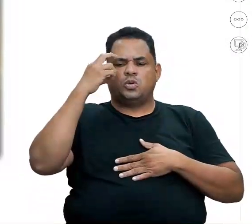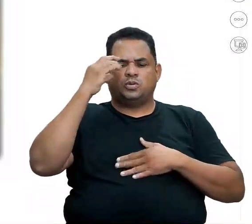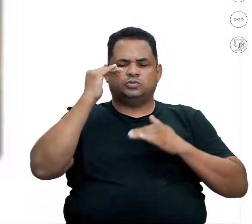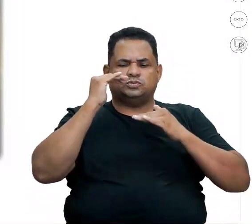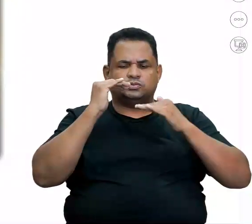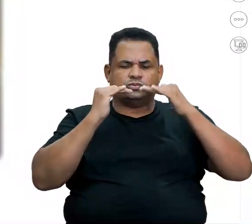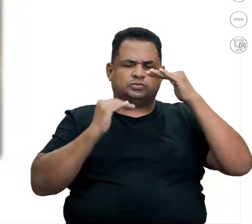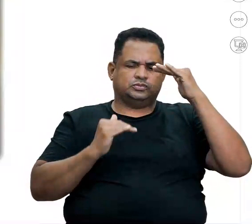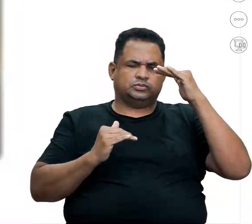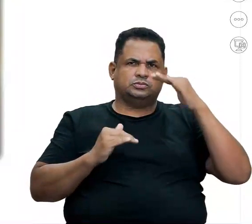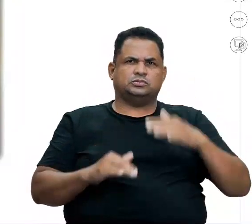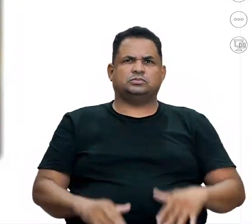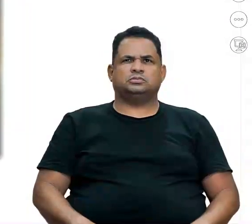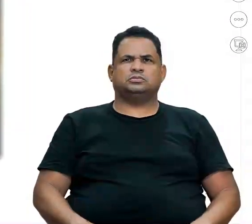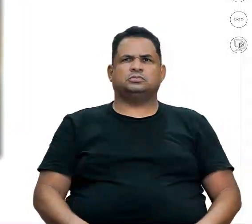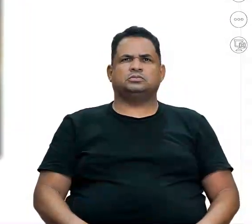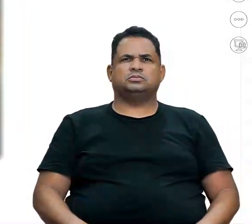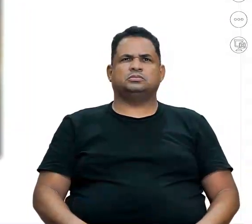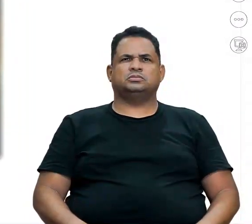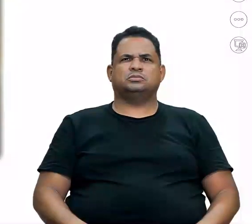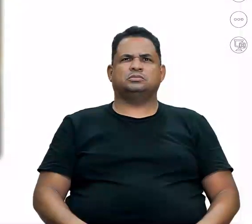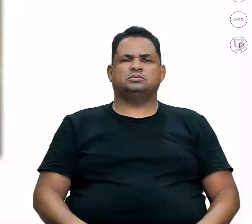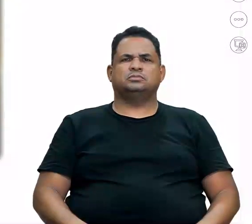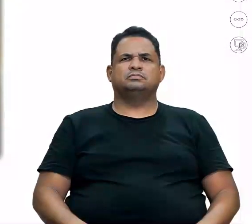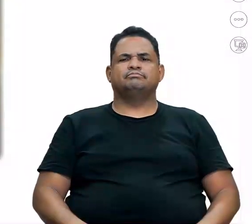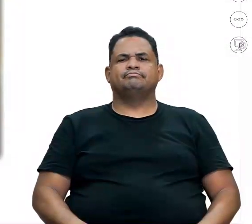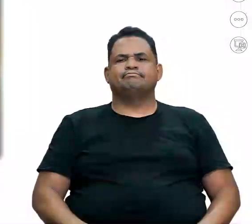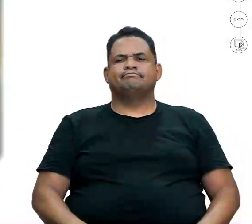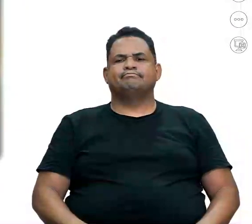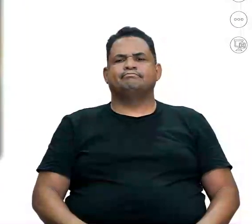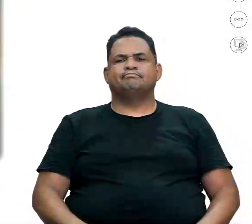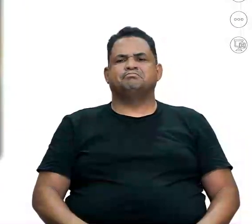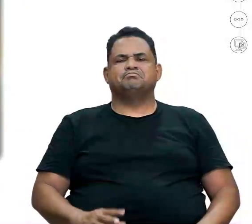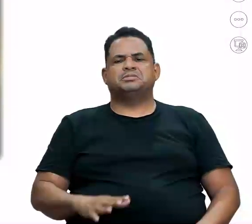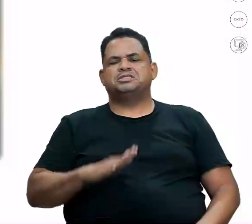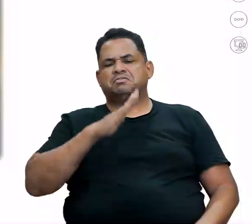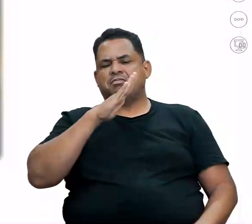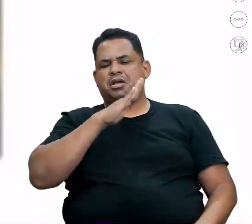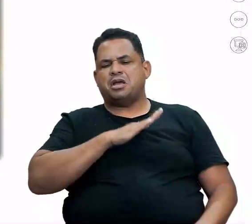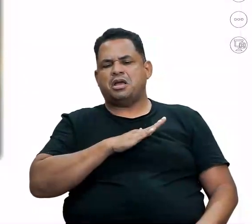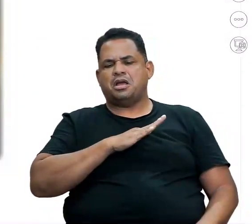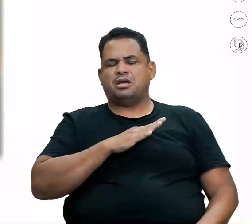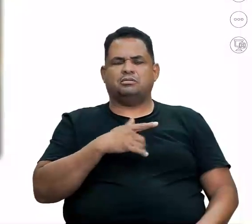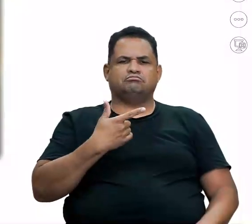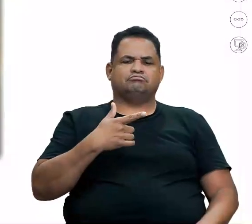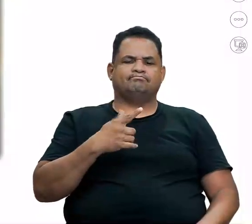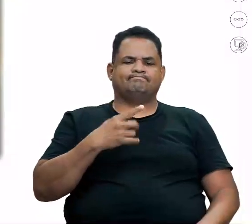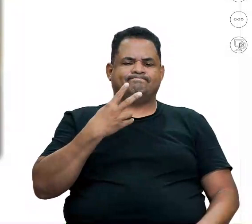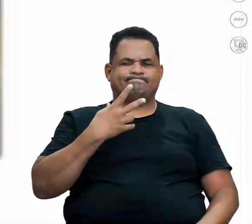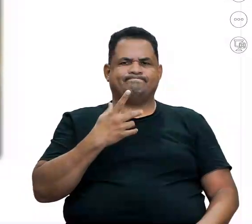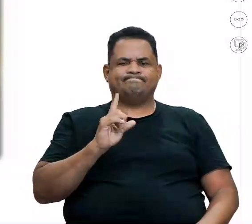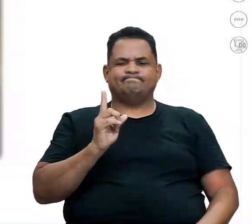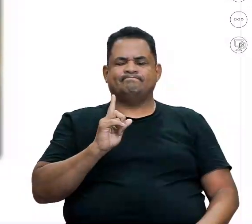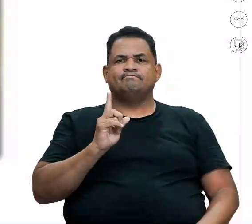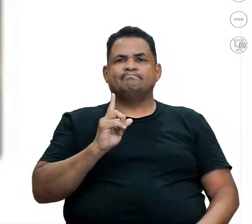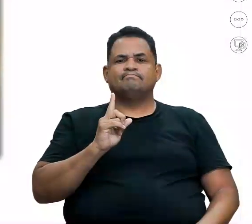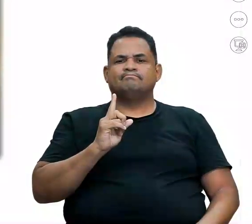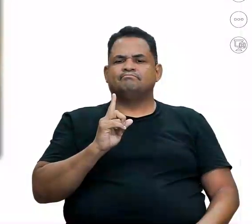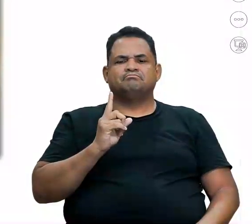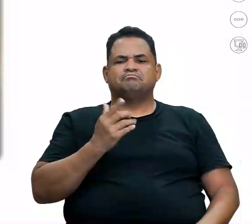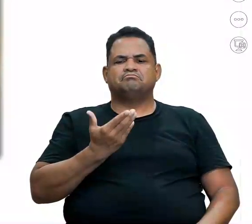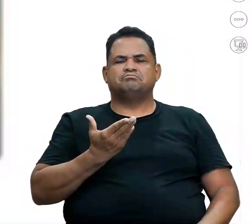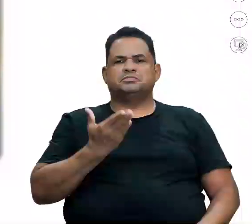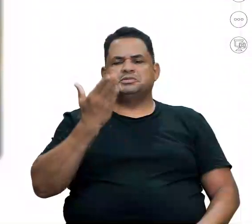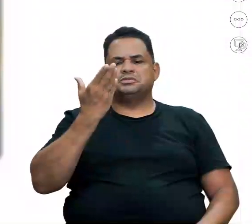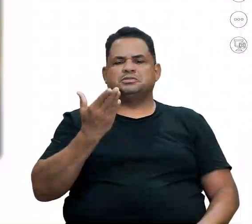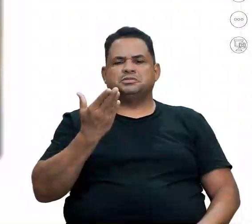inferioridade, como se fossem más, sendo que isso não define as pessoas que estão